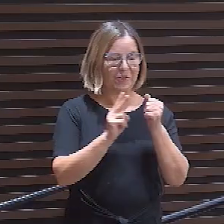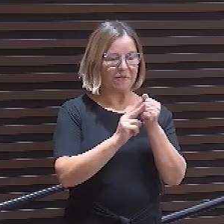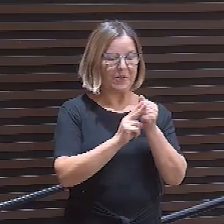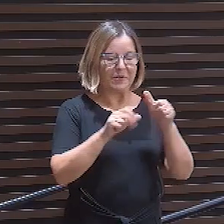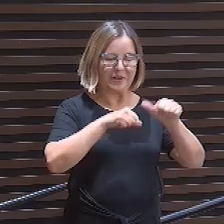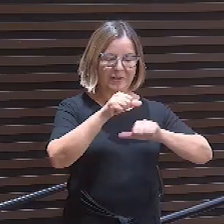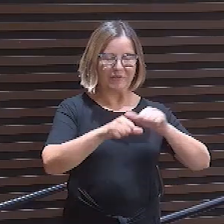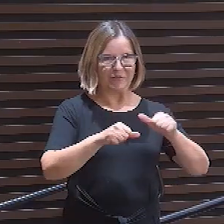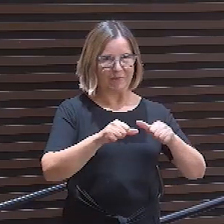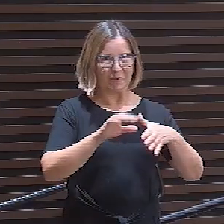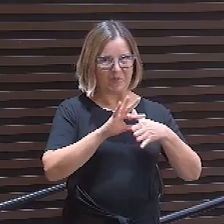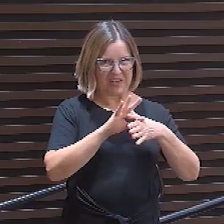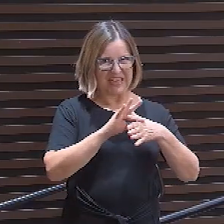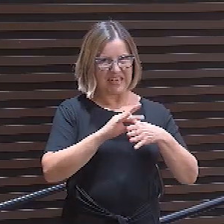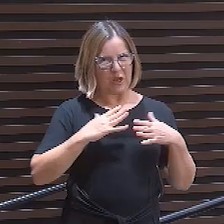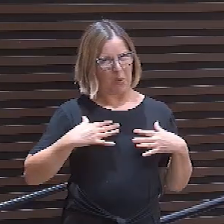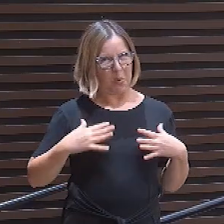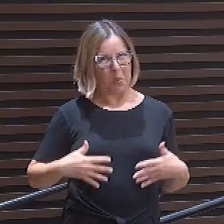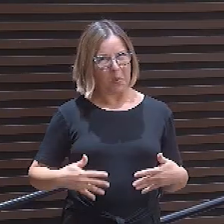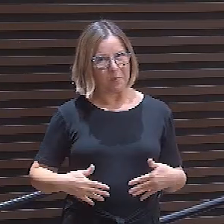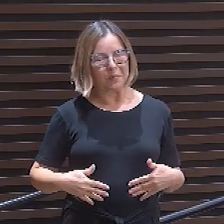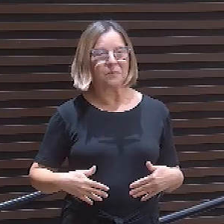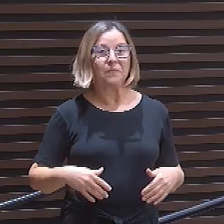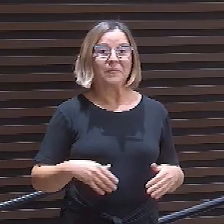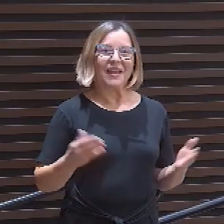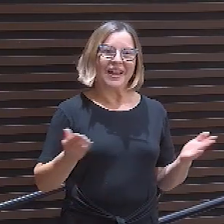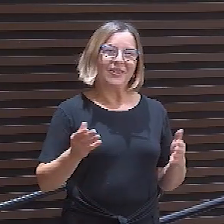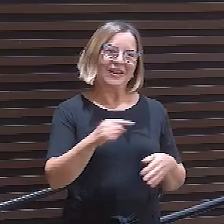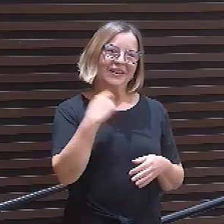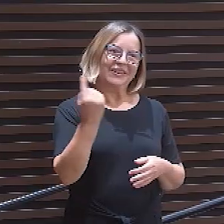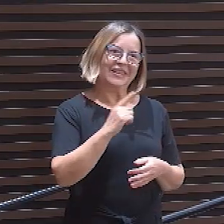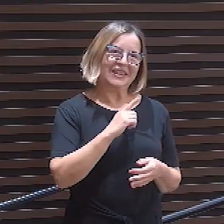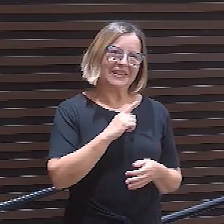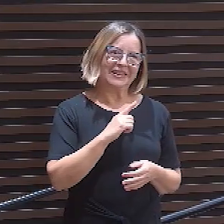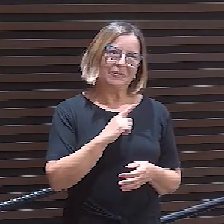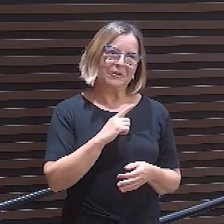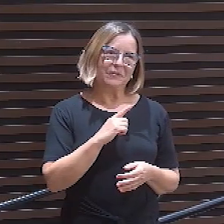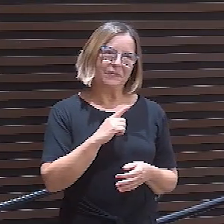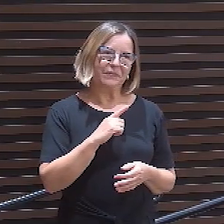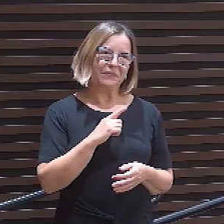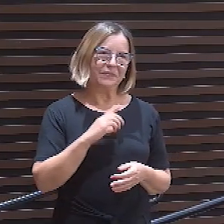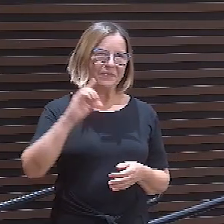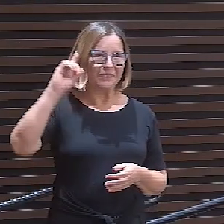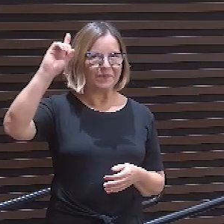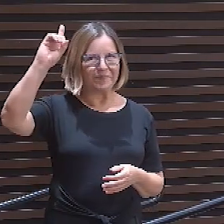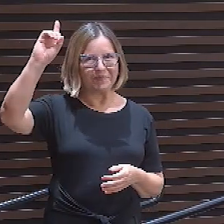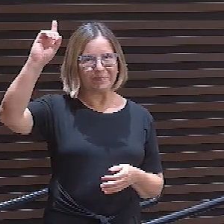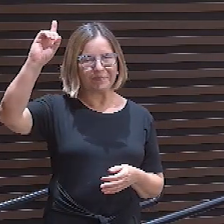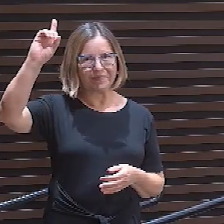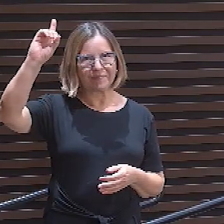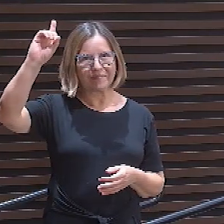carne. E agora nós temos o Deus